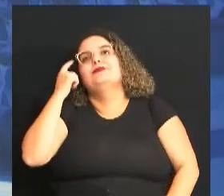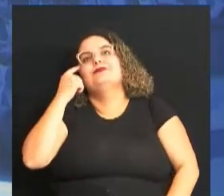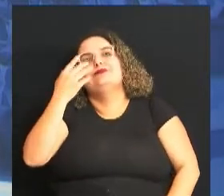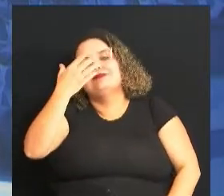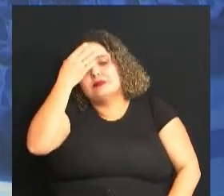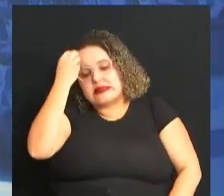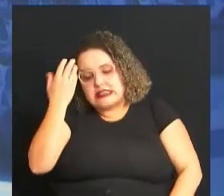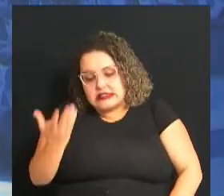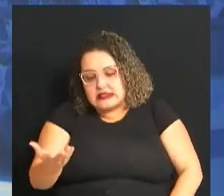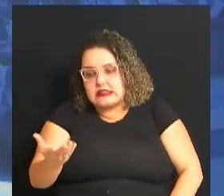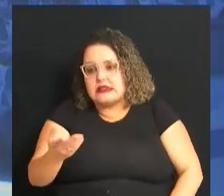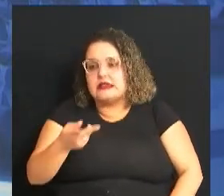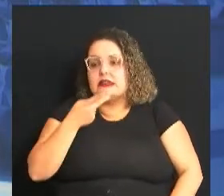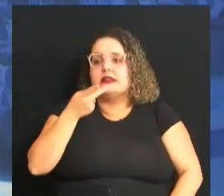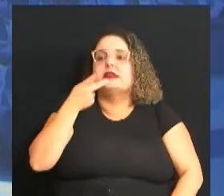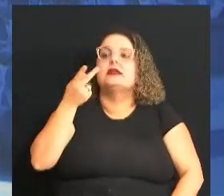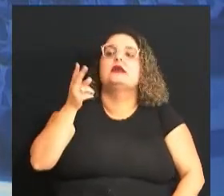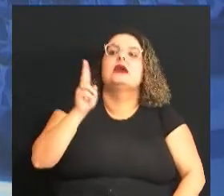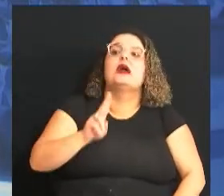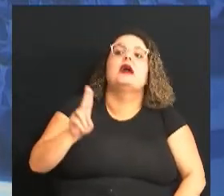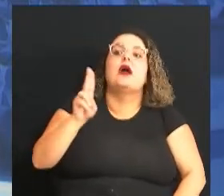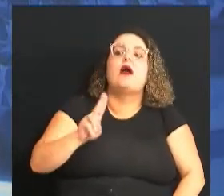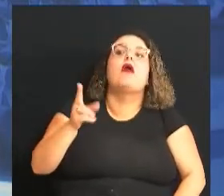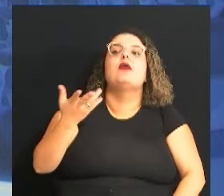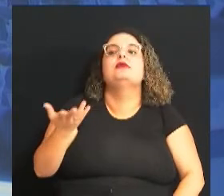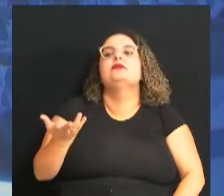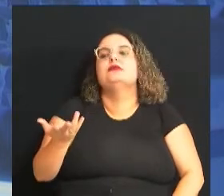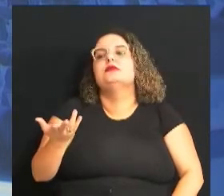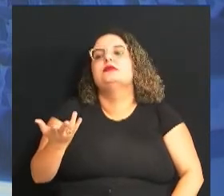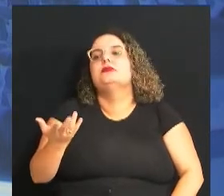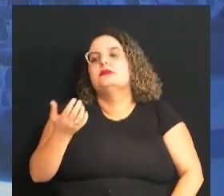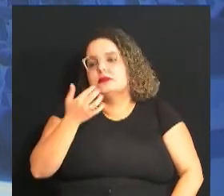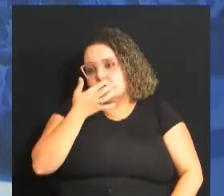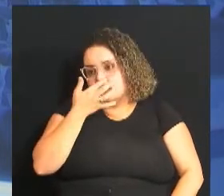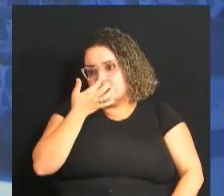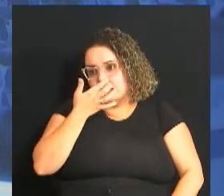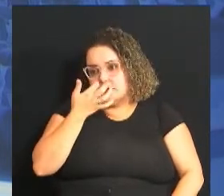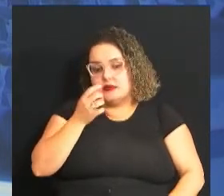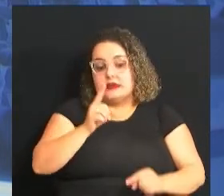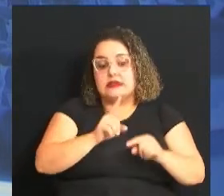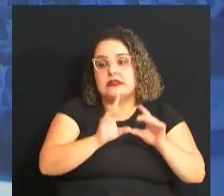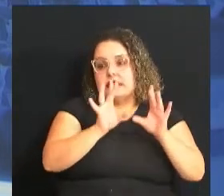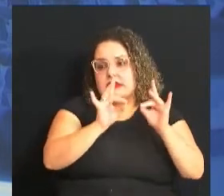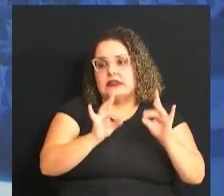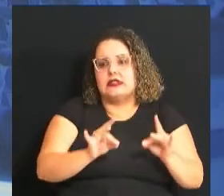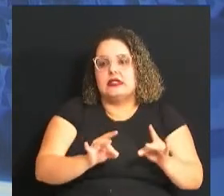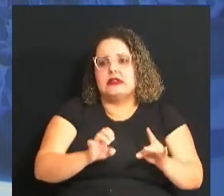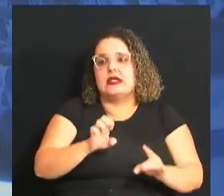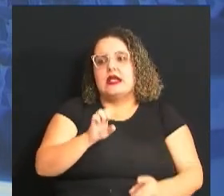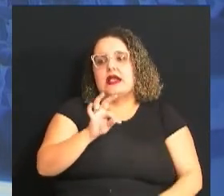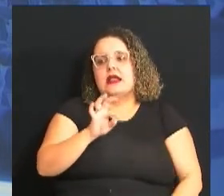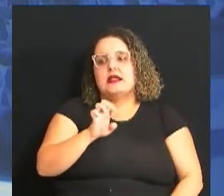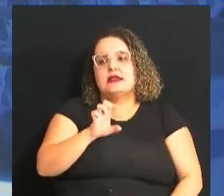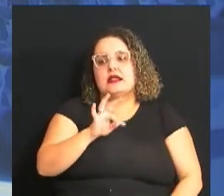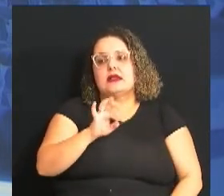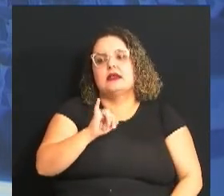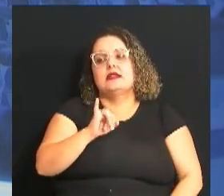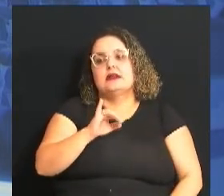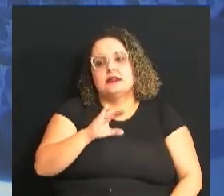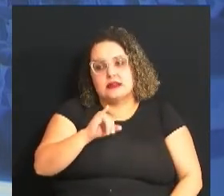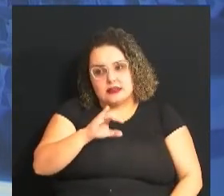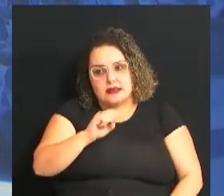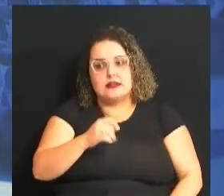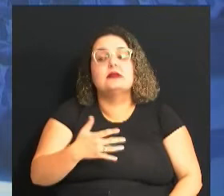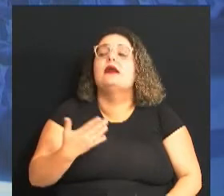dizer que eu utilizei determinado composto que a esteticista pediu para eu utilizar. Eu digo, foi?